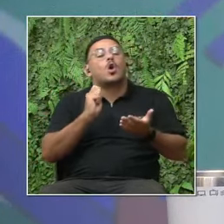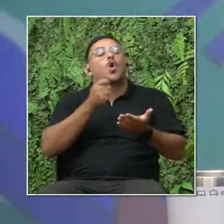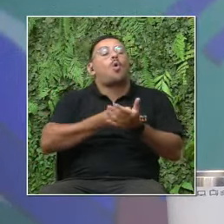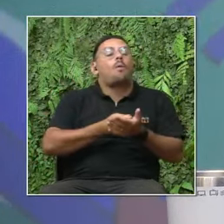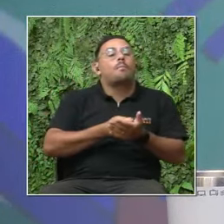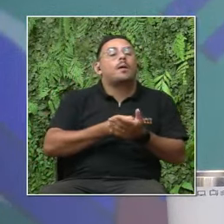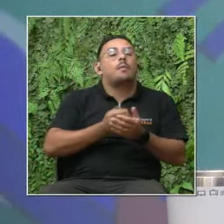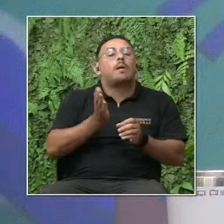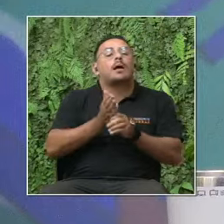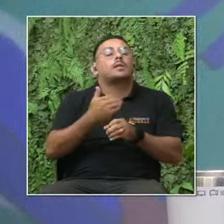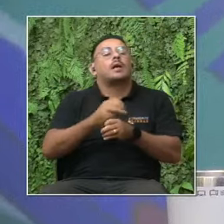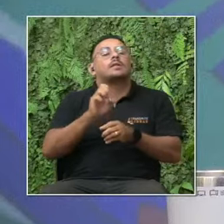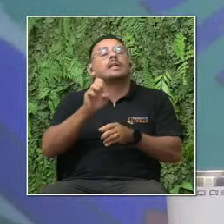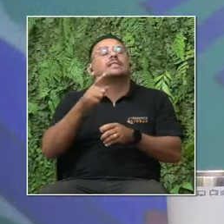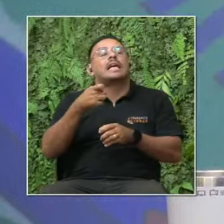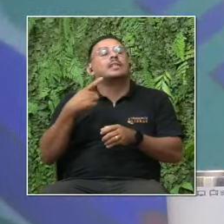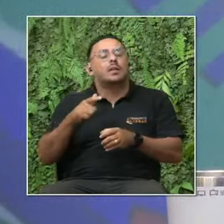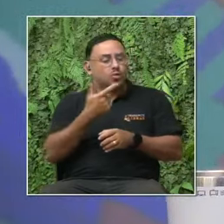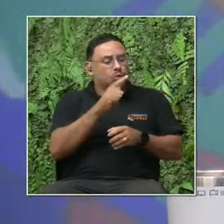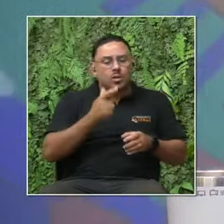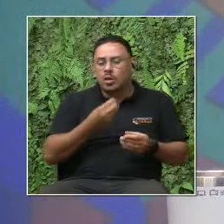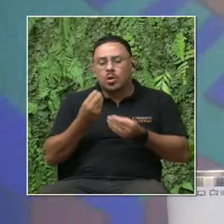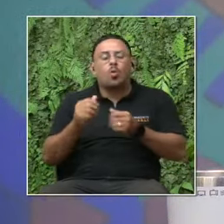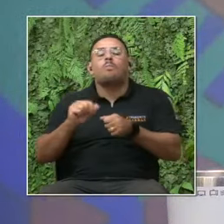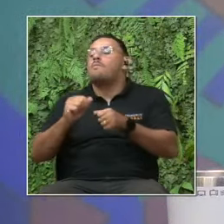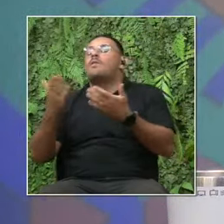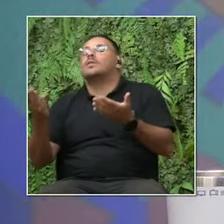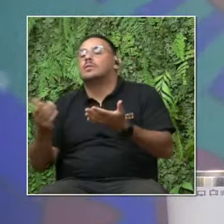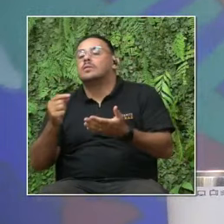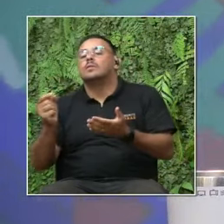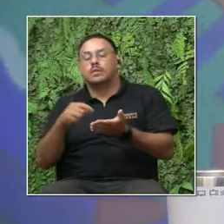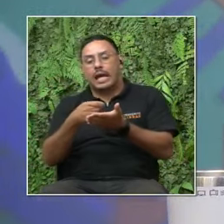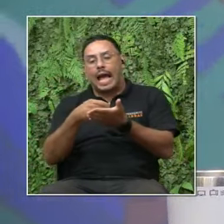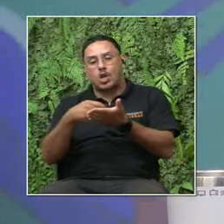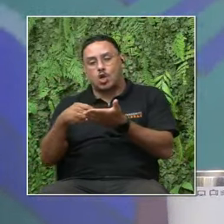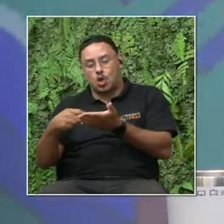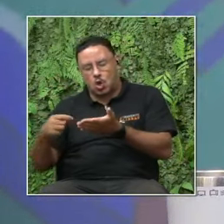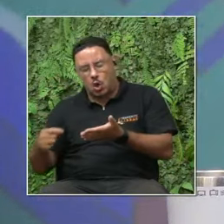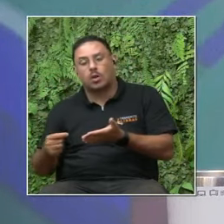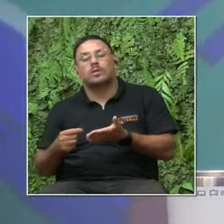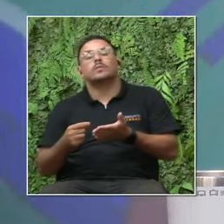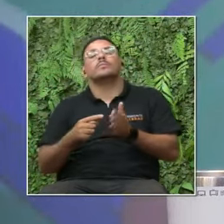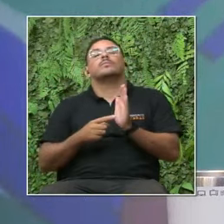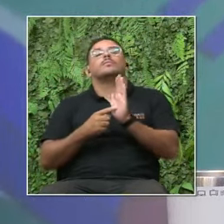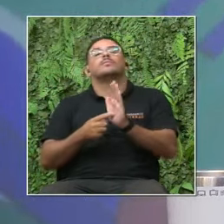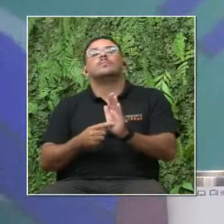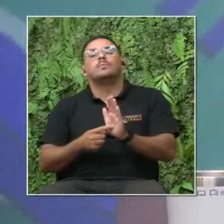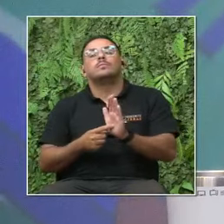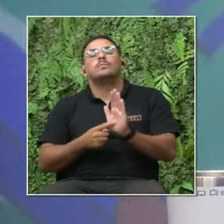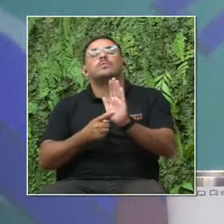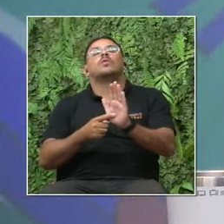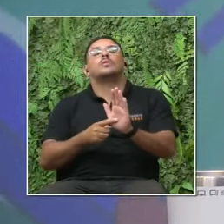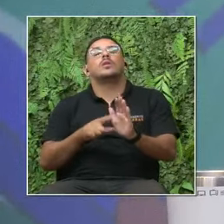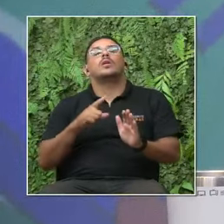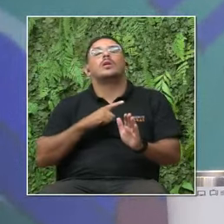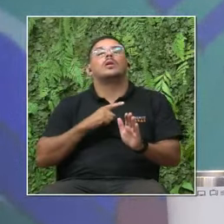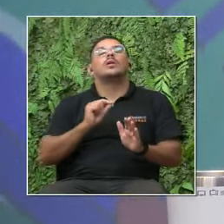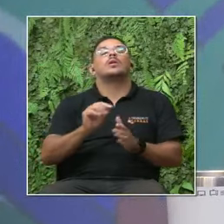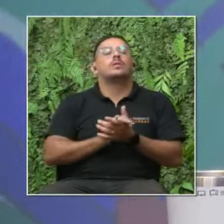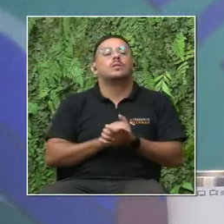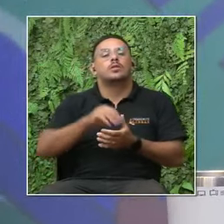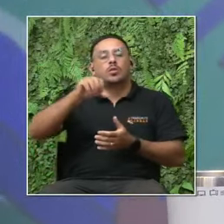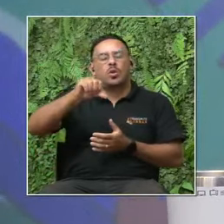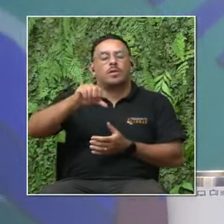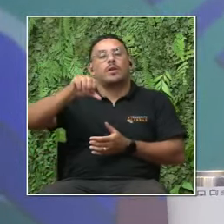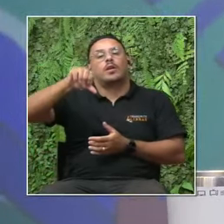não tem Ah não tem tem que ter como é que faz para ter você anota o telefone aí tá bota na sua agenda e passa pro cara fala liga lá